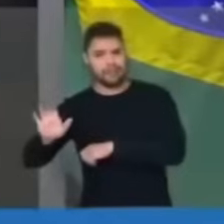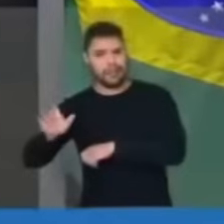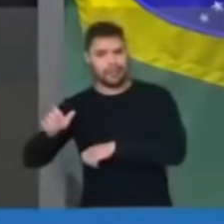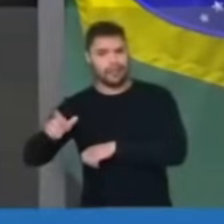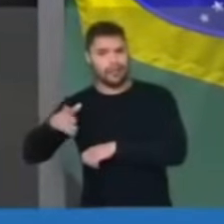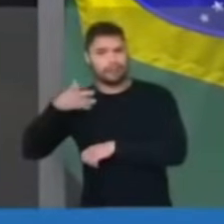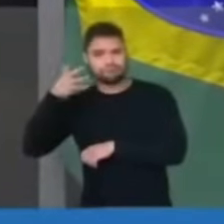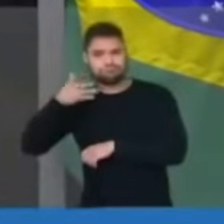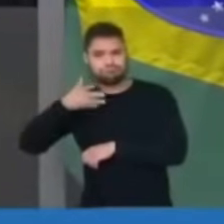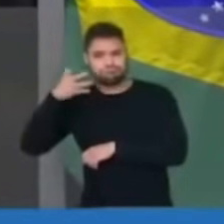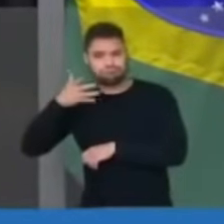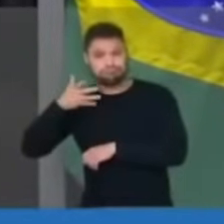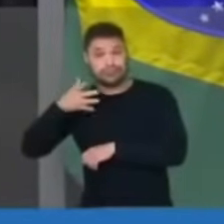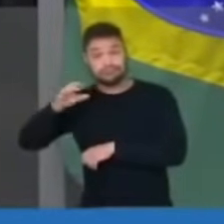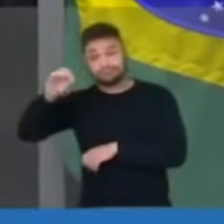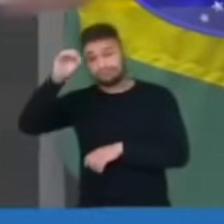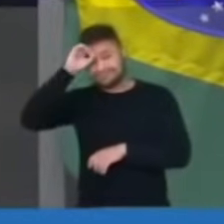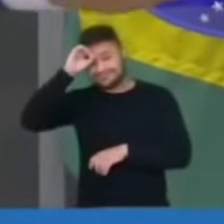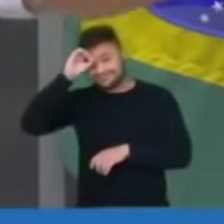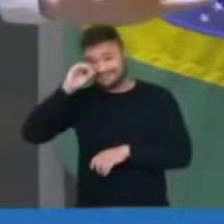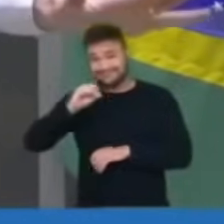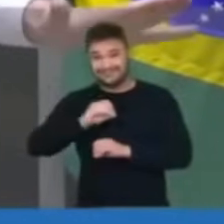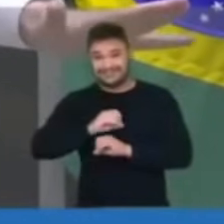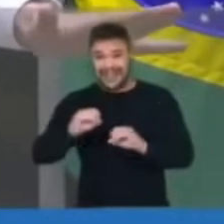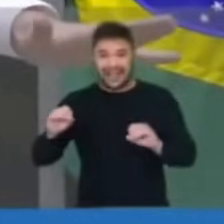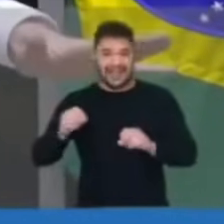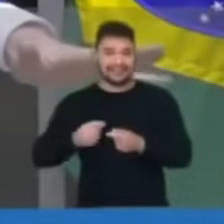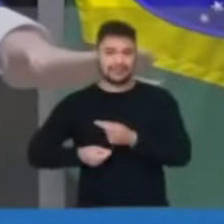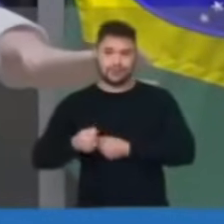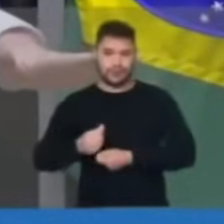não entendem absolutamente nada de economia,